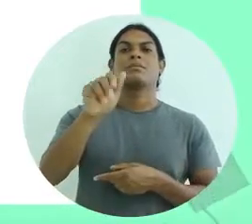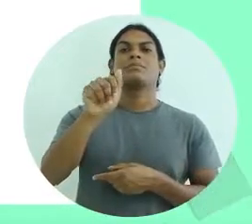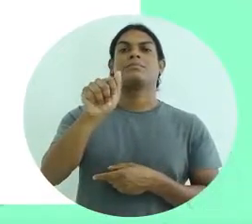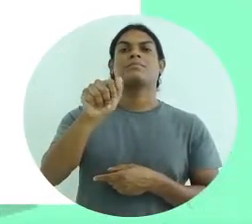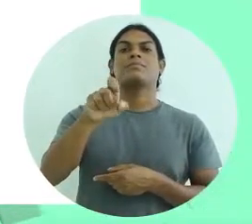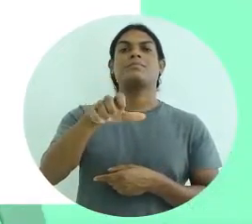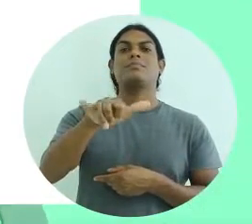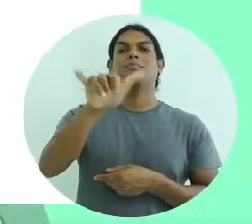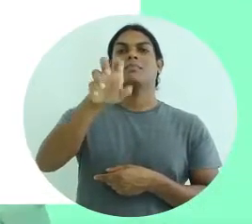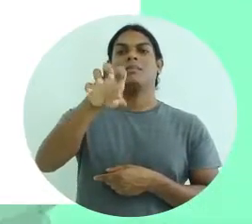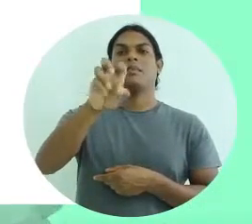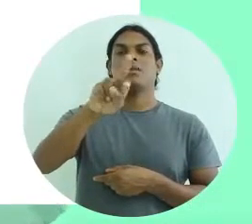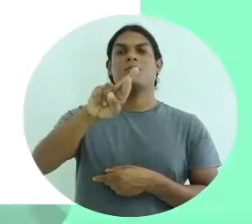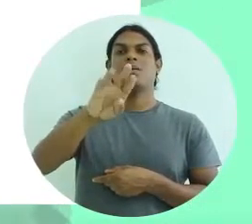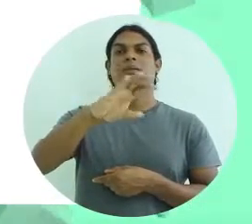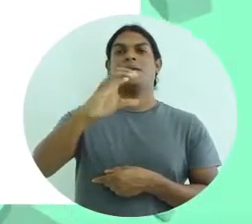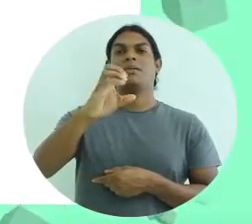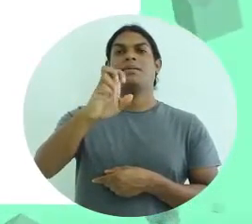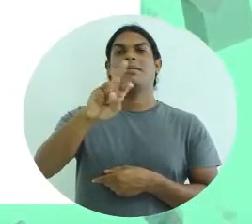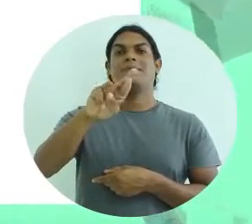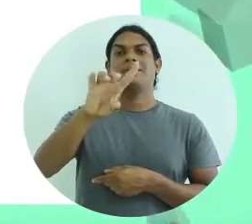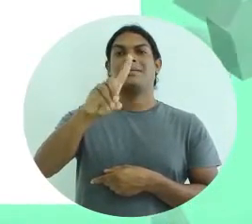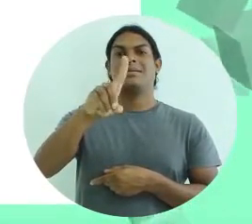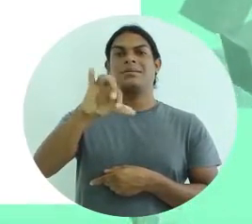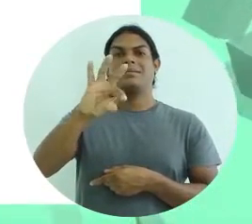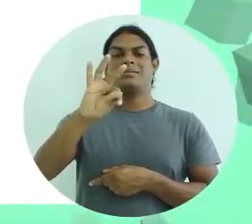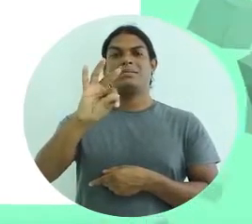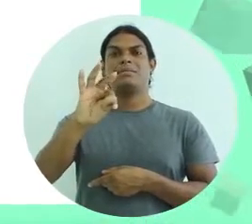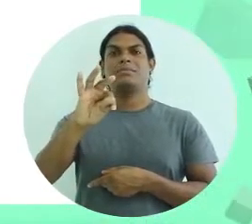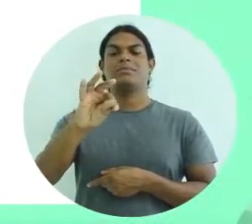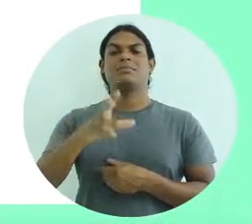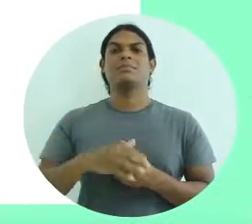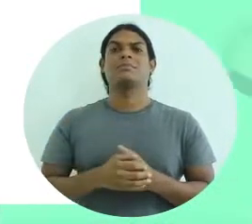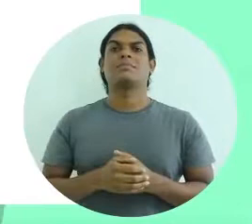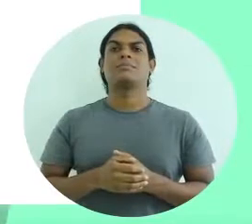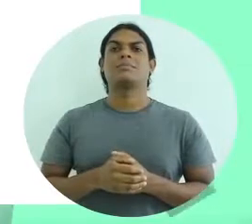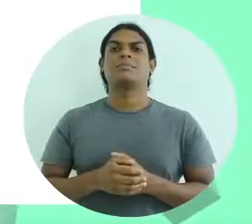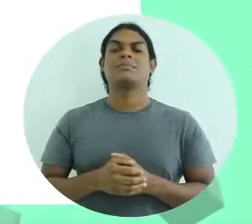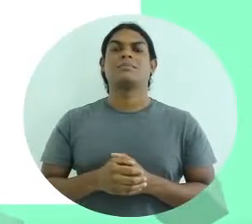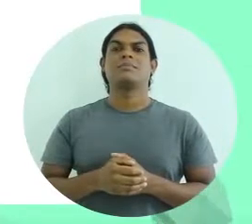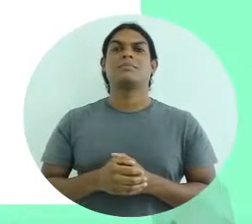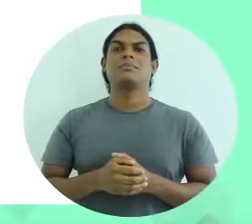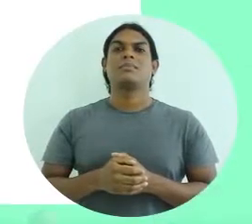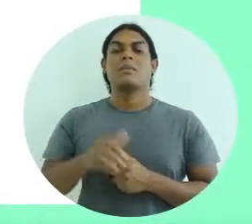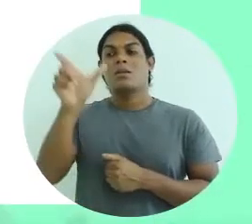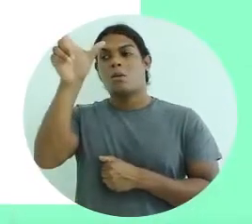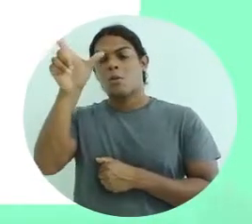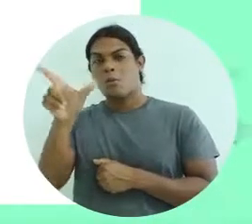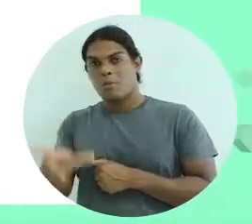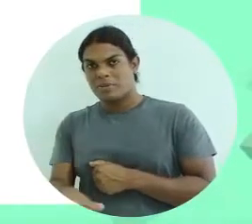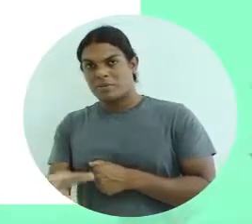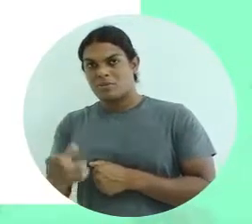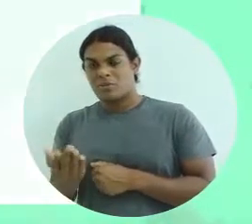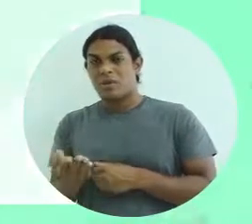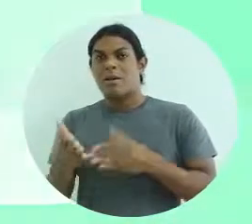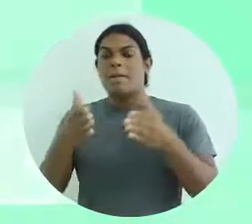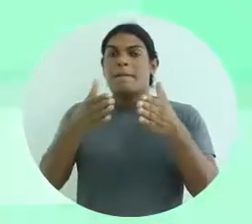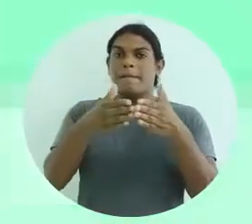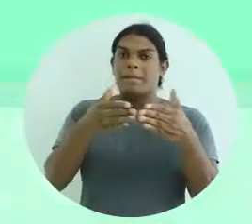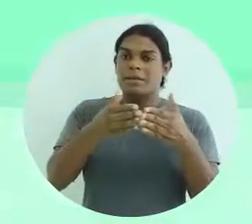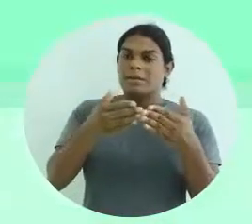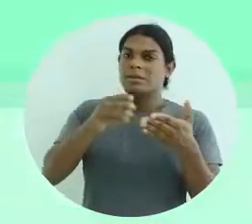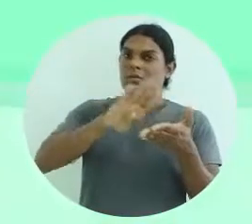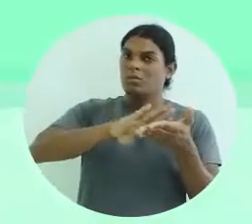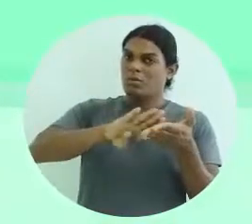importador, pode acontecer algumas vezes que o exportador vai ao BNDES e pede uma captação, ou seja, que